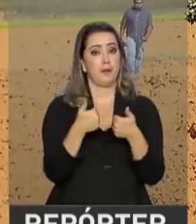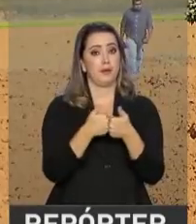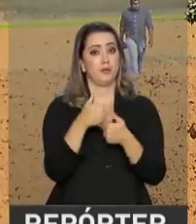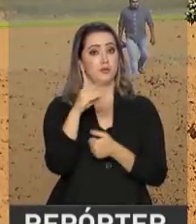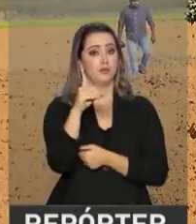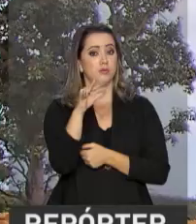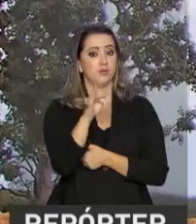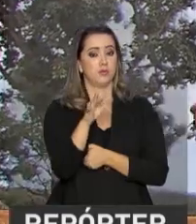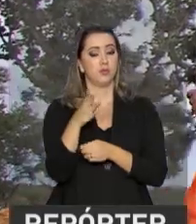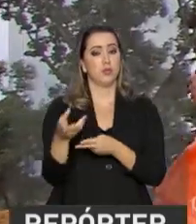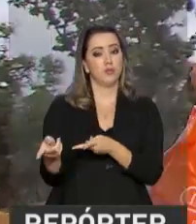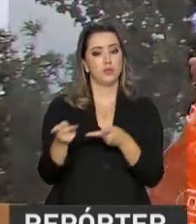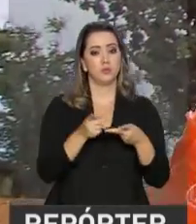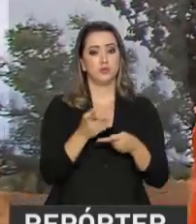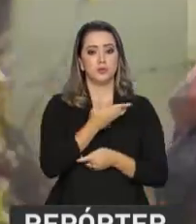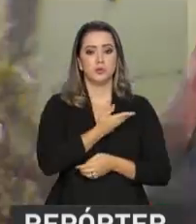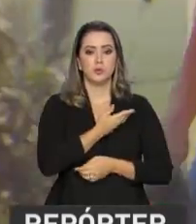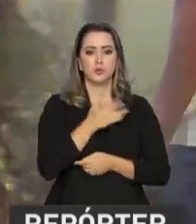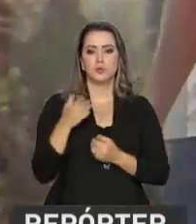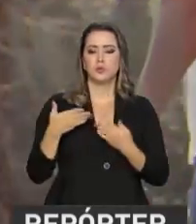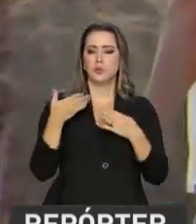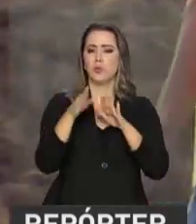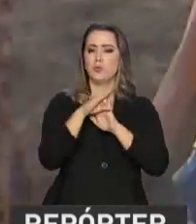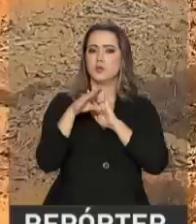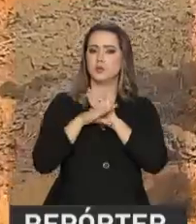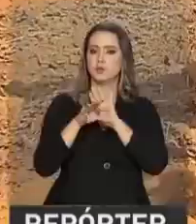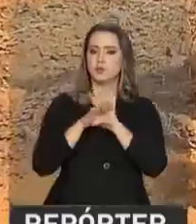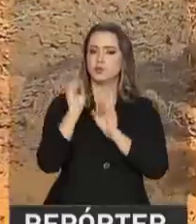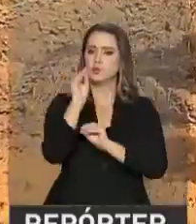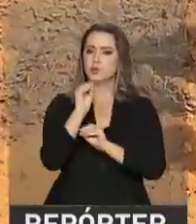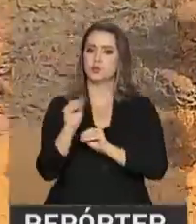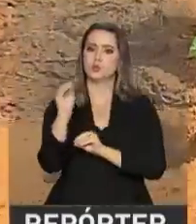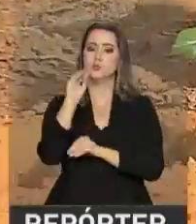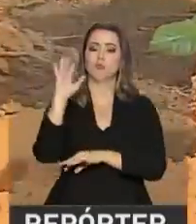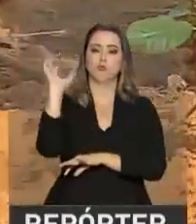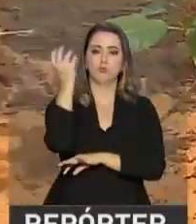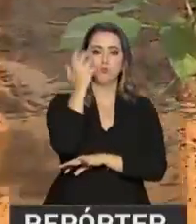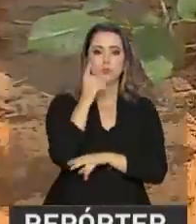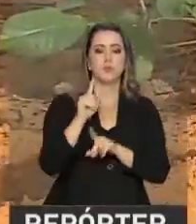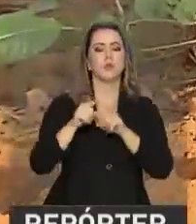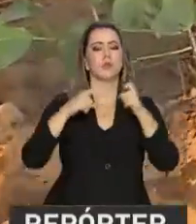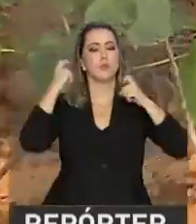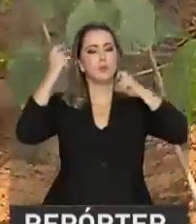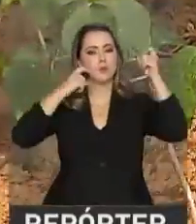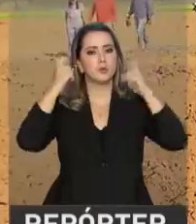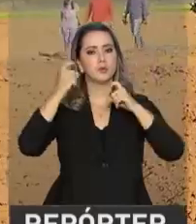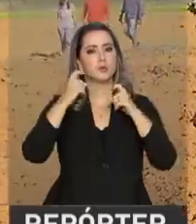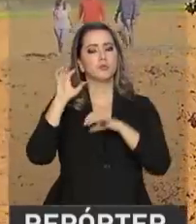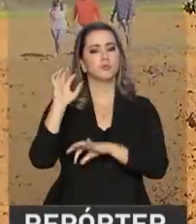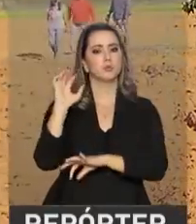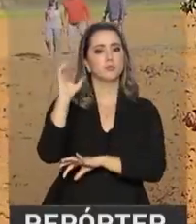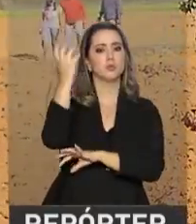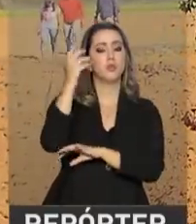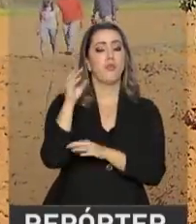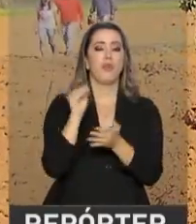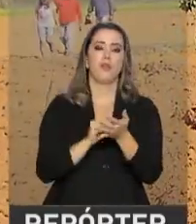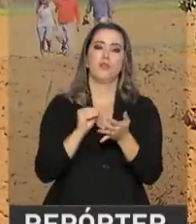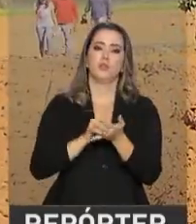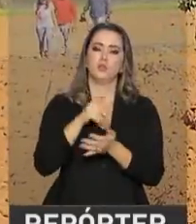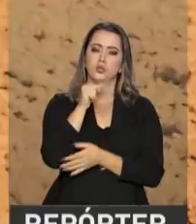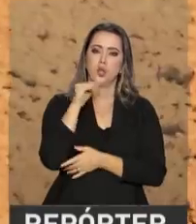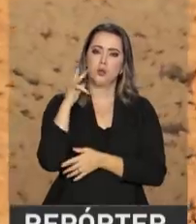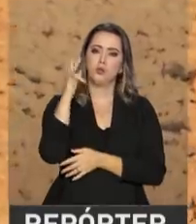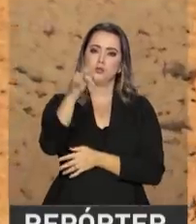foi convidado por um amigo a fazer parte de um projeto de restauração da área e por se preocupar com a natureza ea falta de água no futuro